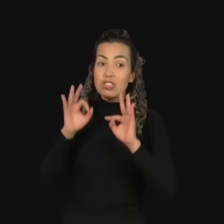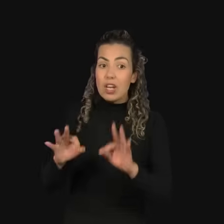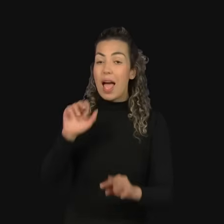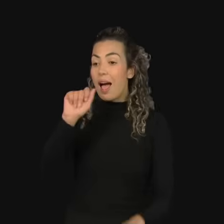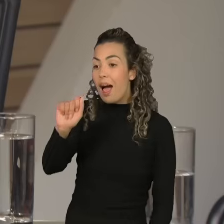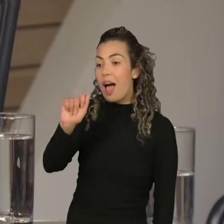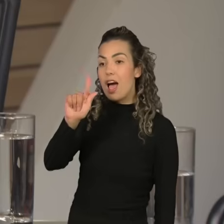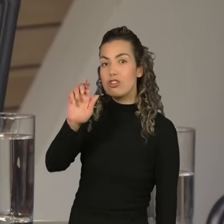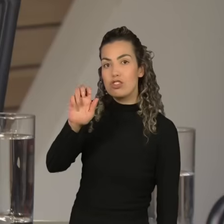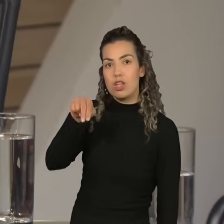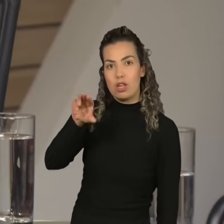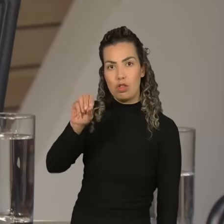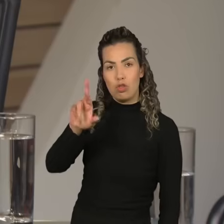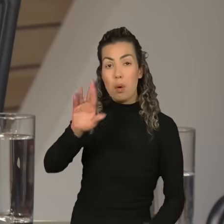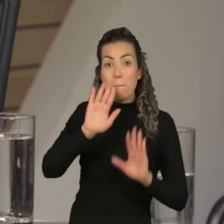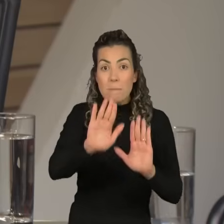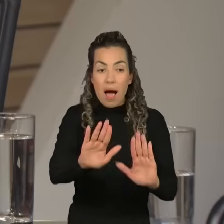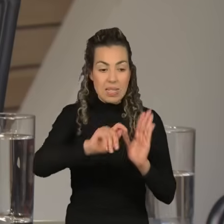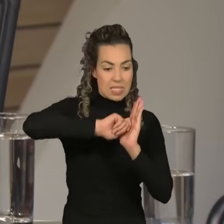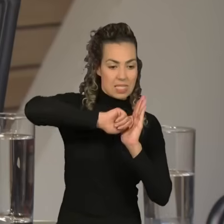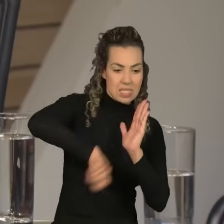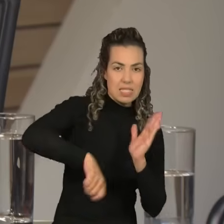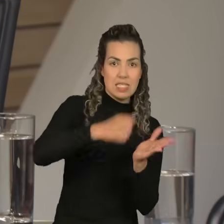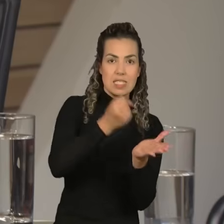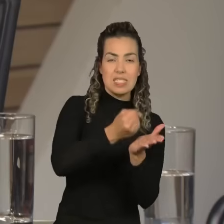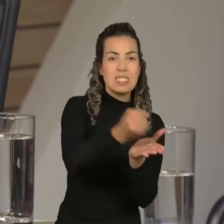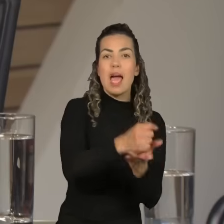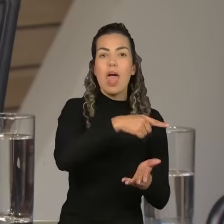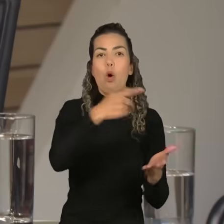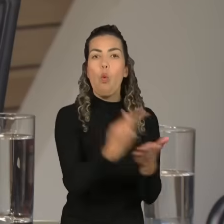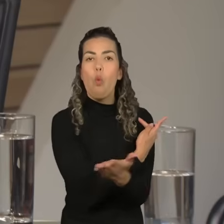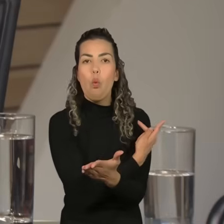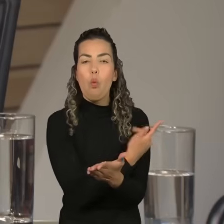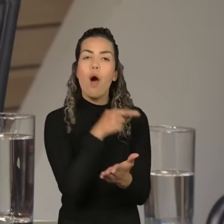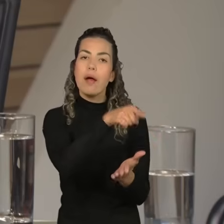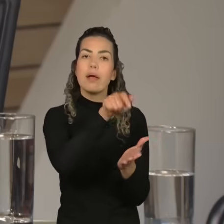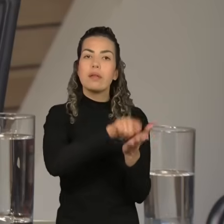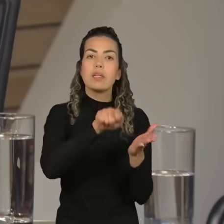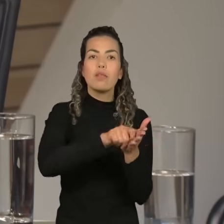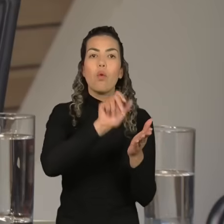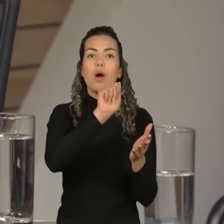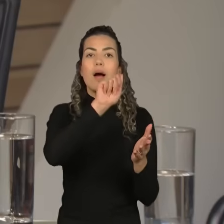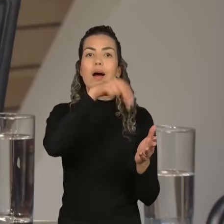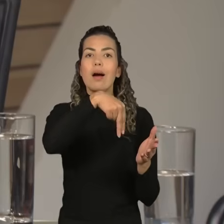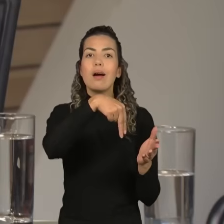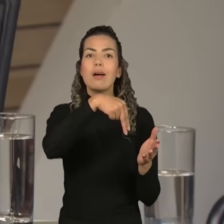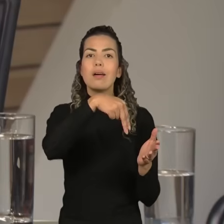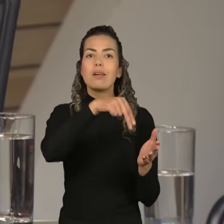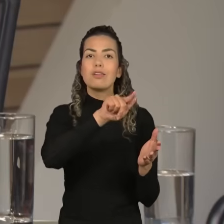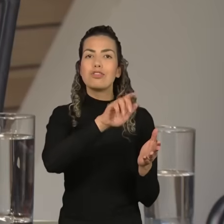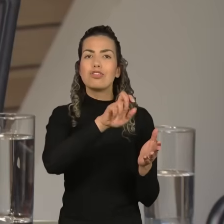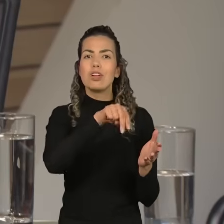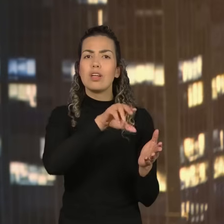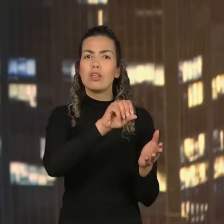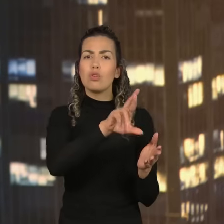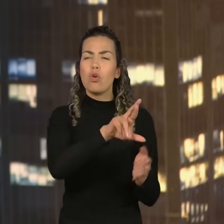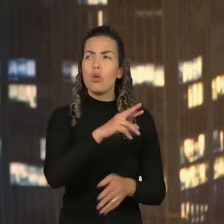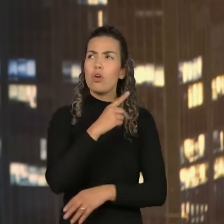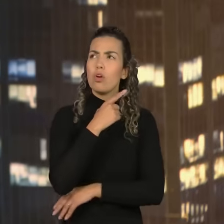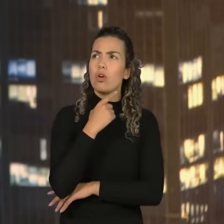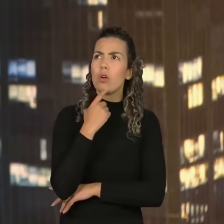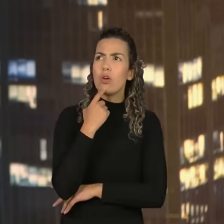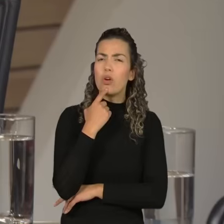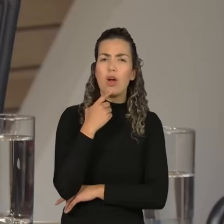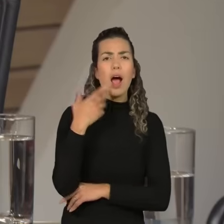ele descobre que ele chamava Agenor quando ele está na escola e que chamam o nome dele, ele não atende, porque ele só era chamado